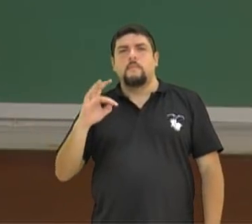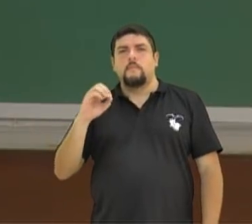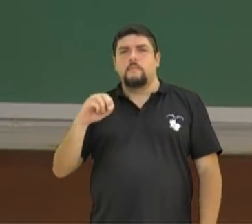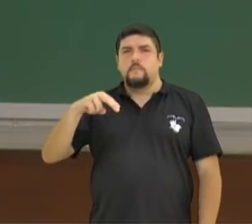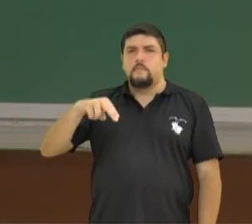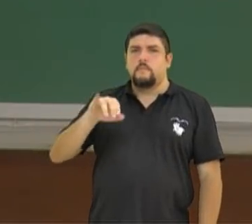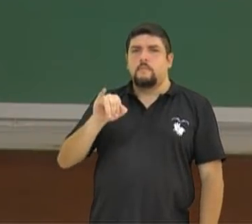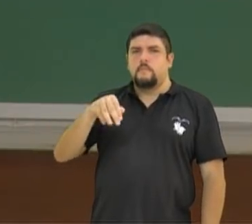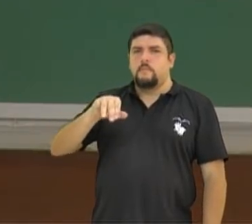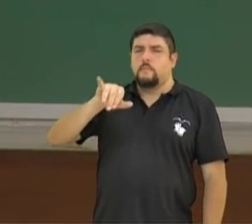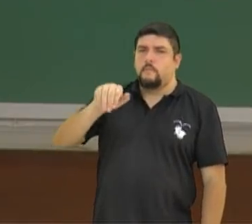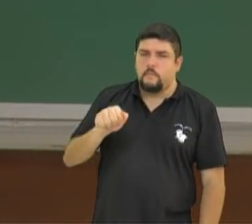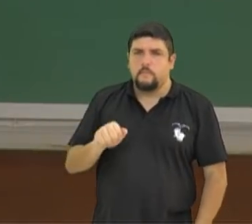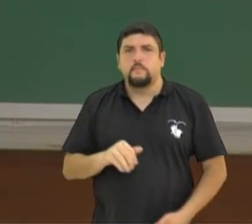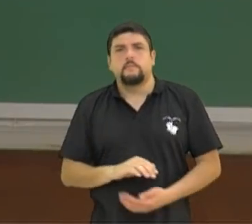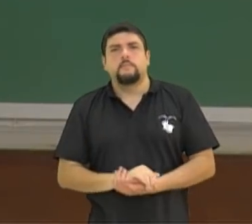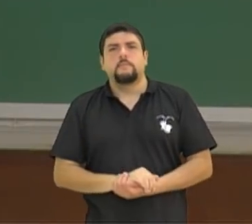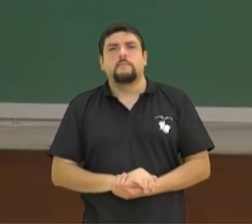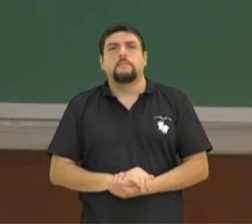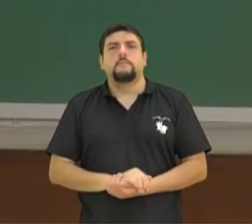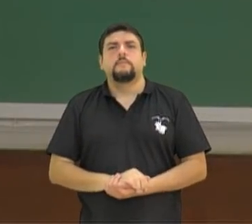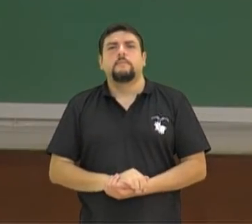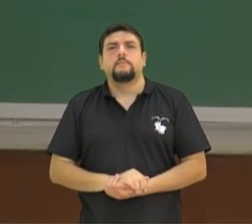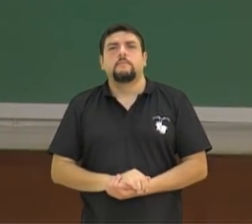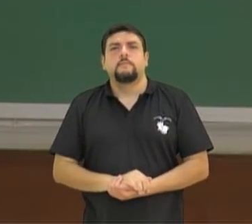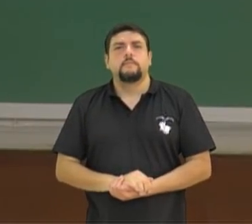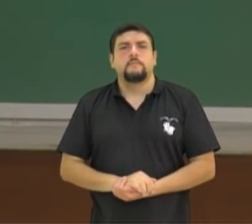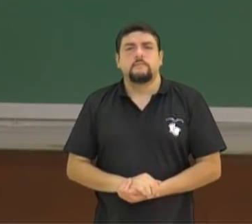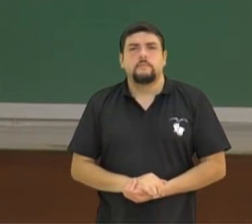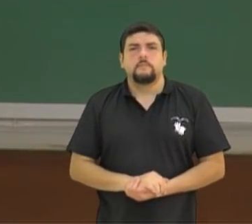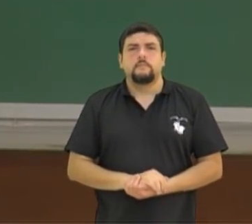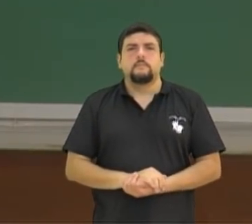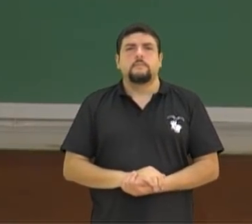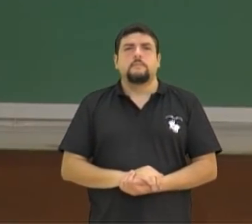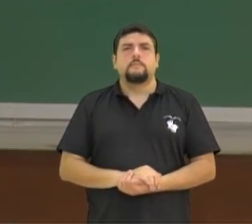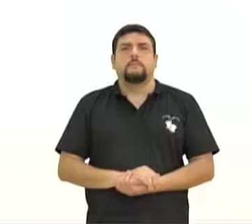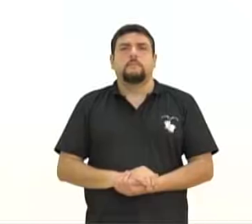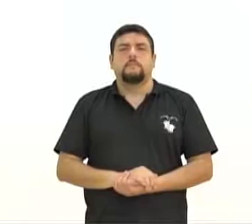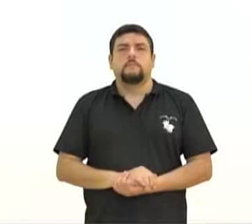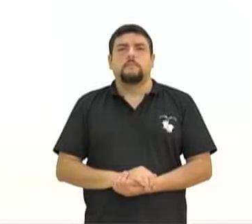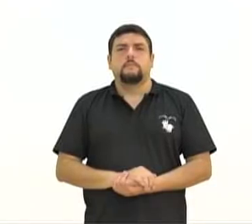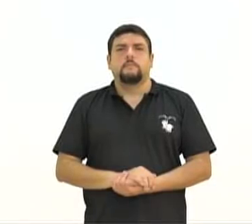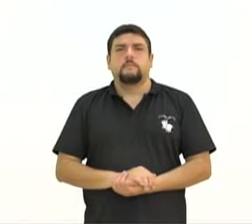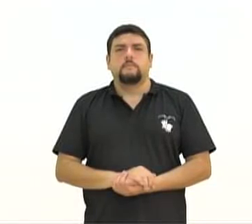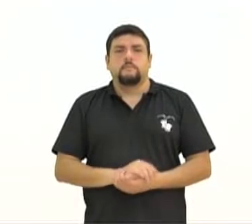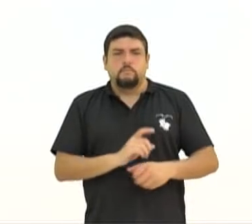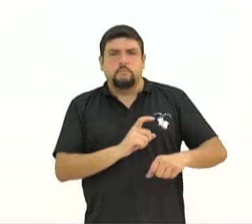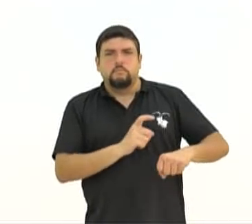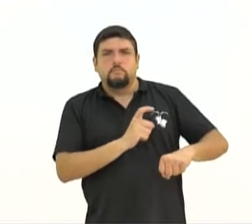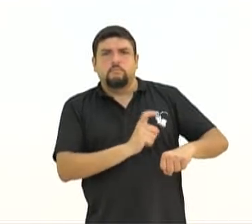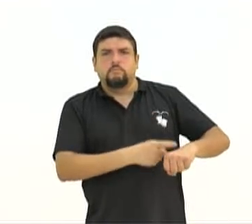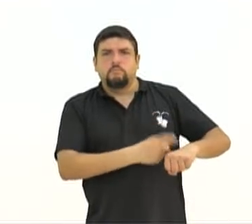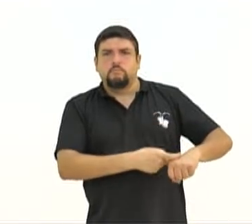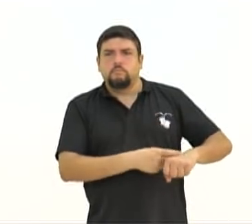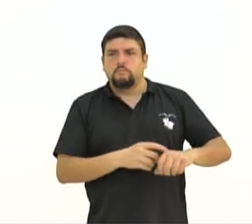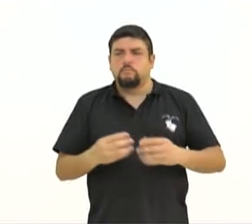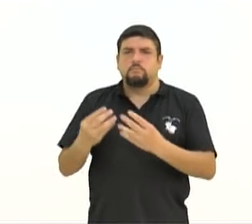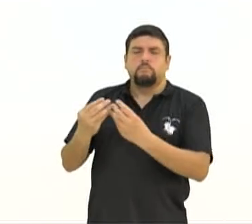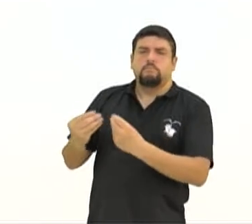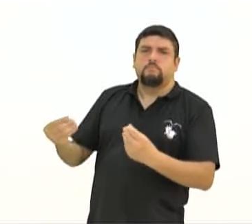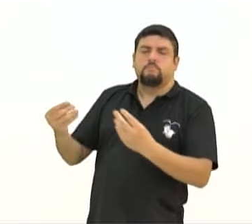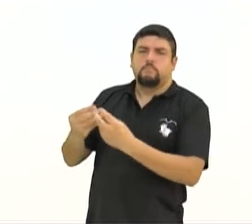explicar o conceito, o singular pelo plural, ok? O concreto pelo abstrato, mais casos de metonímia para a